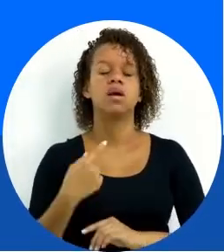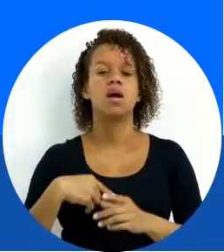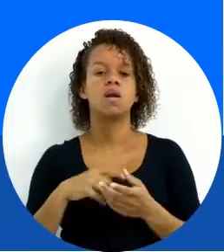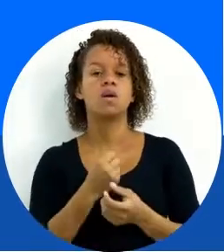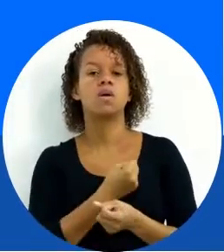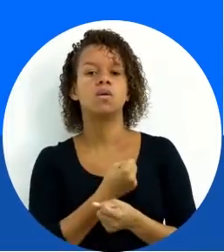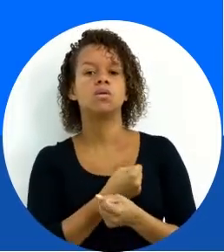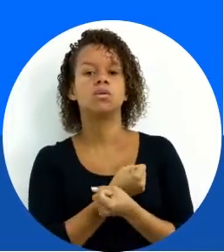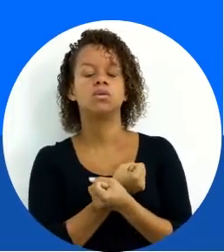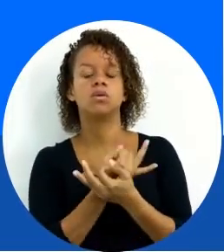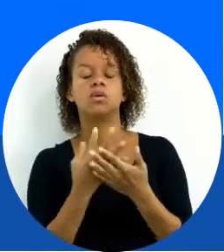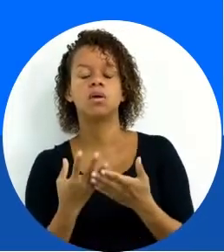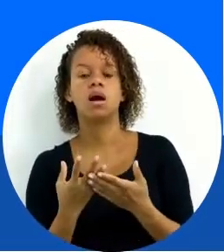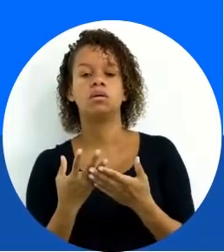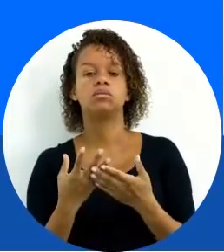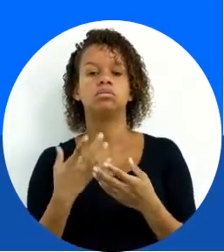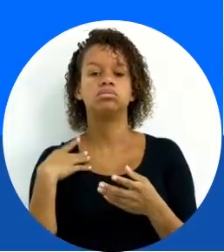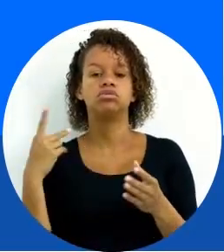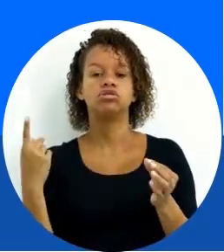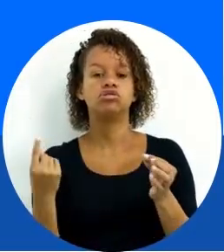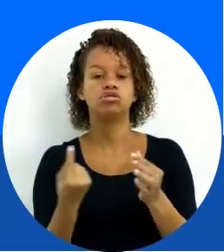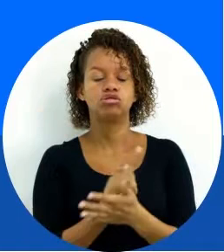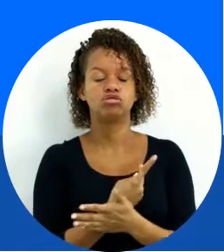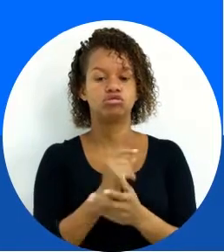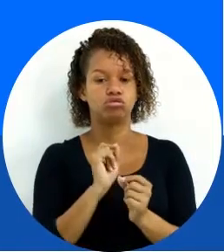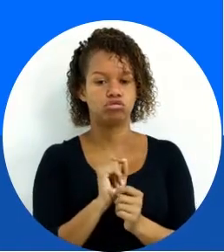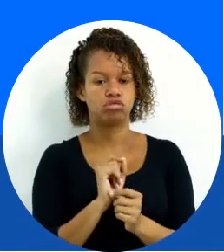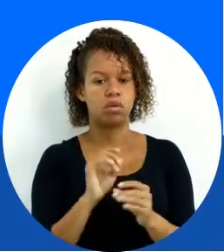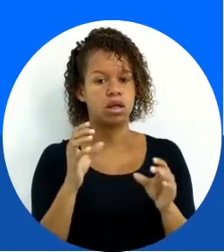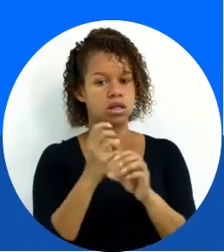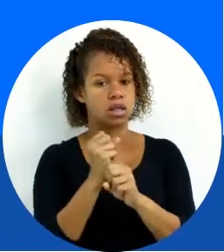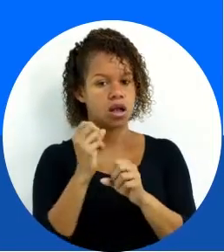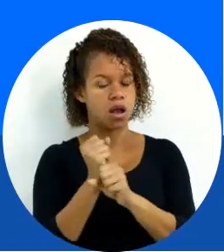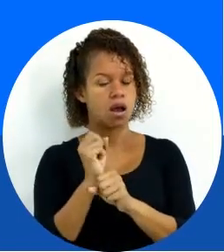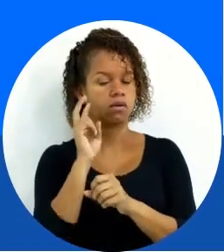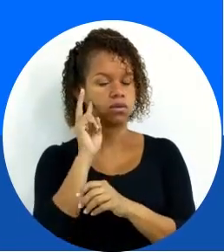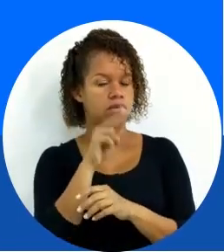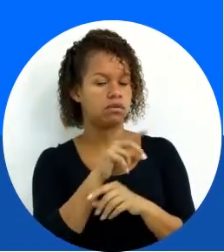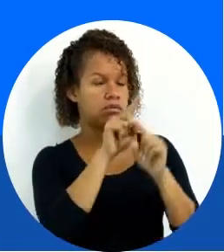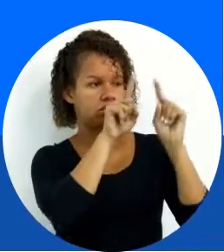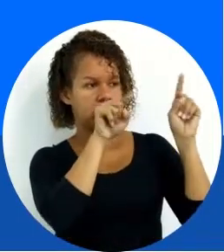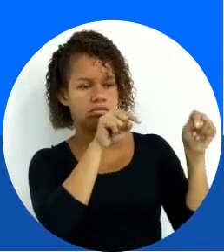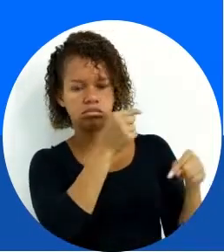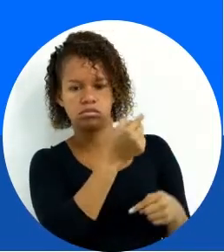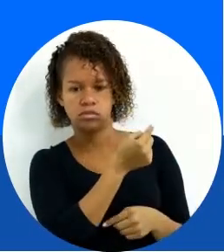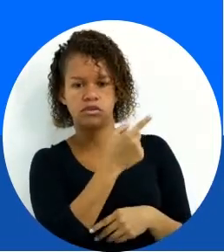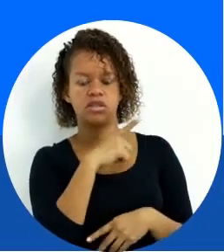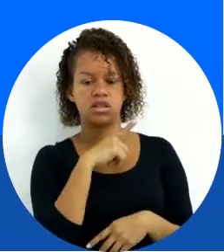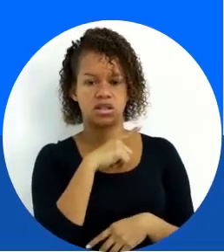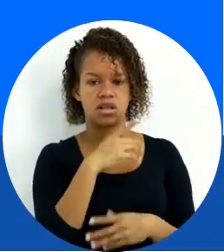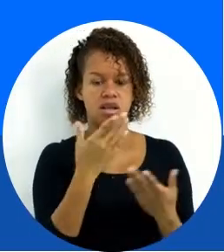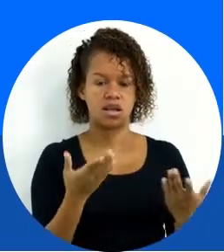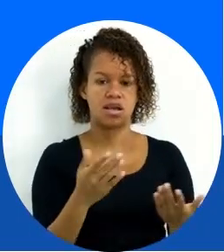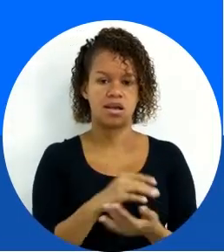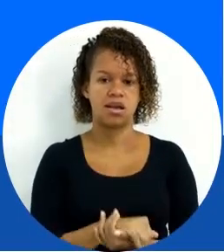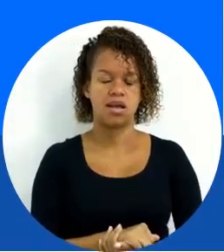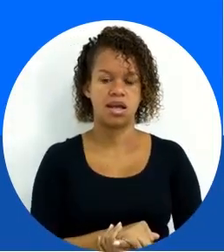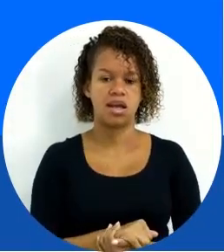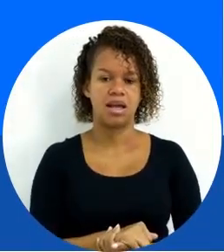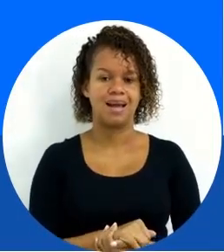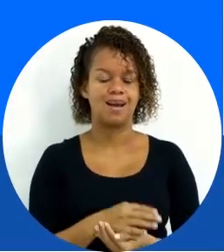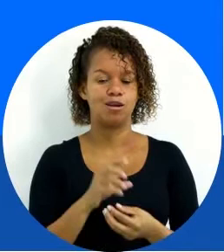número total de documentos relevantes existentes. Esse cálculo, como observa aqui na figura, a gente tem aqui